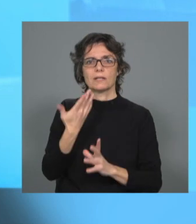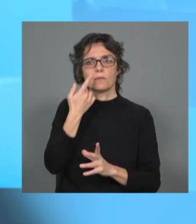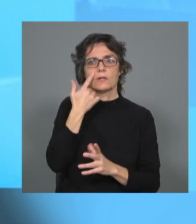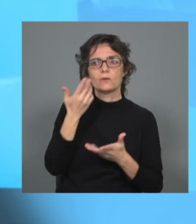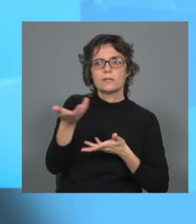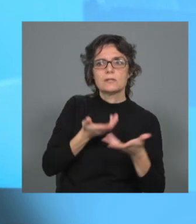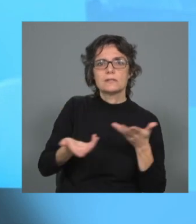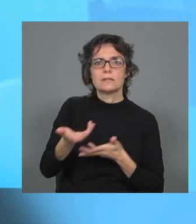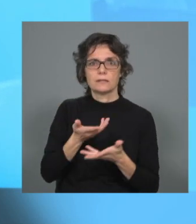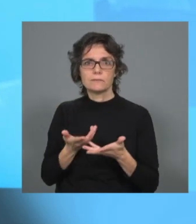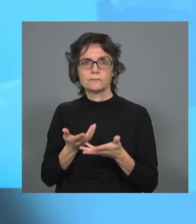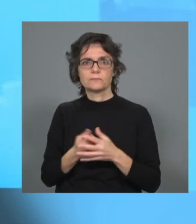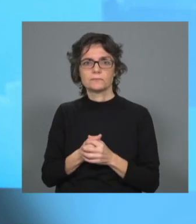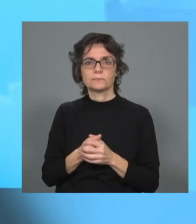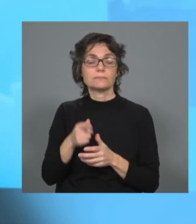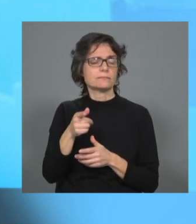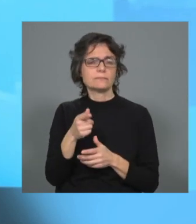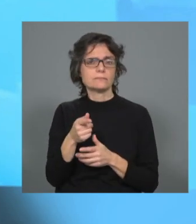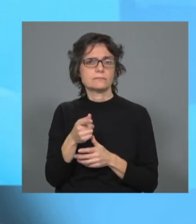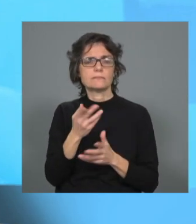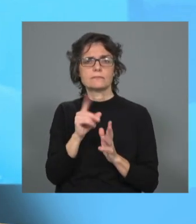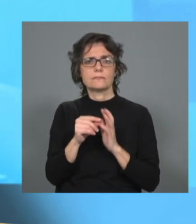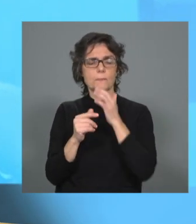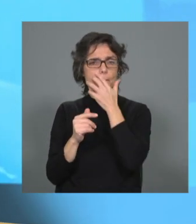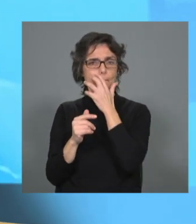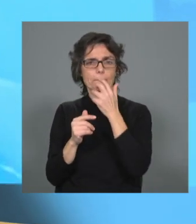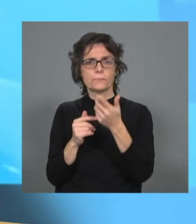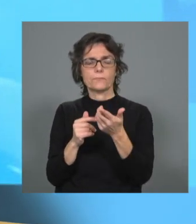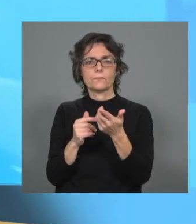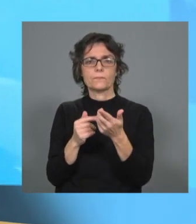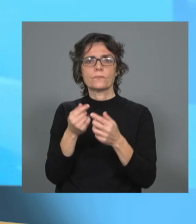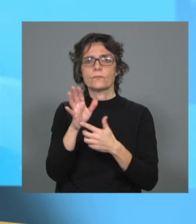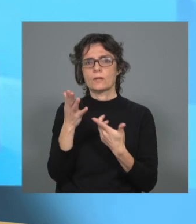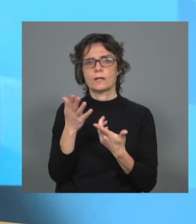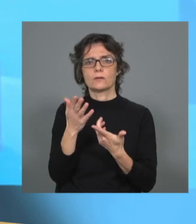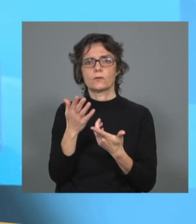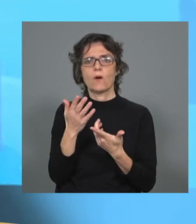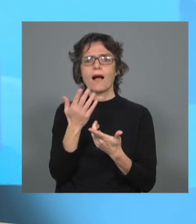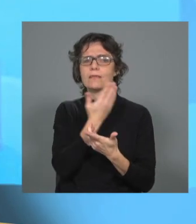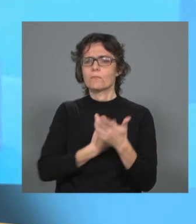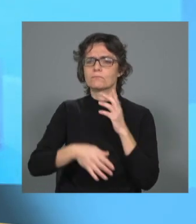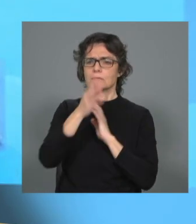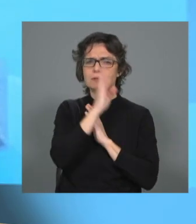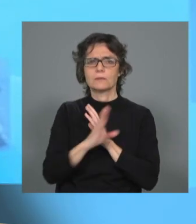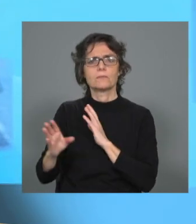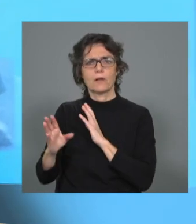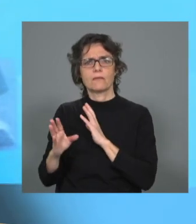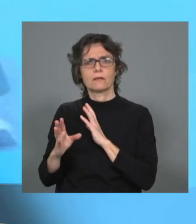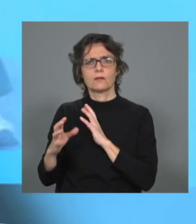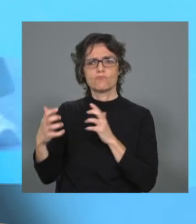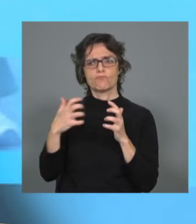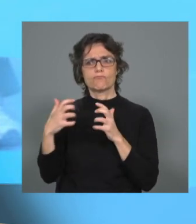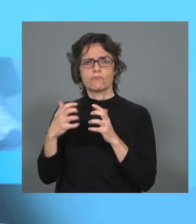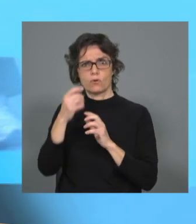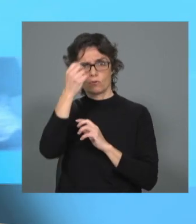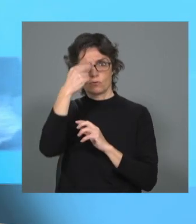conhecerem. Existem ali tradições até com muitas rivalidades históricas, não é? E políticas,